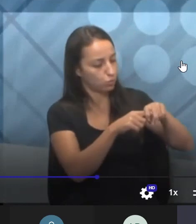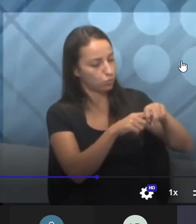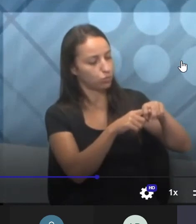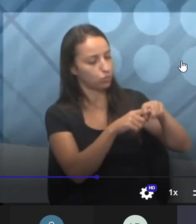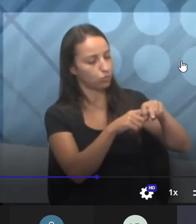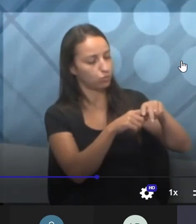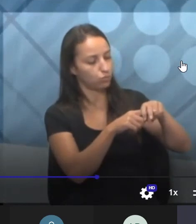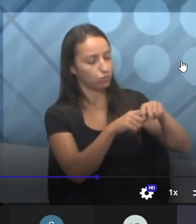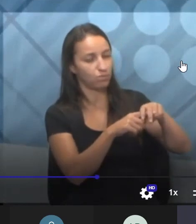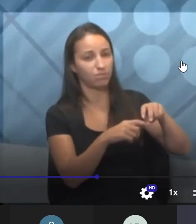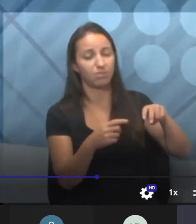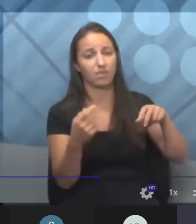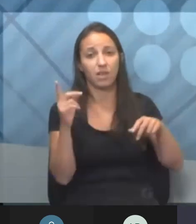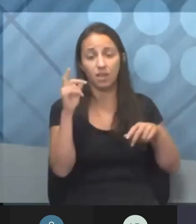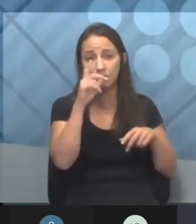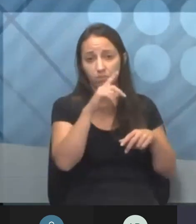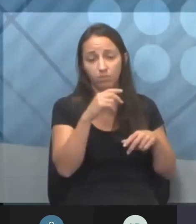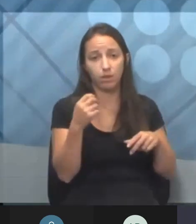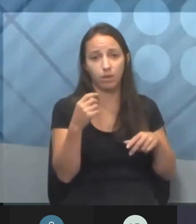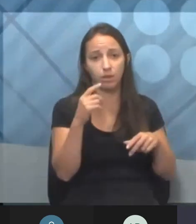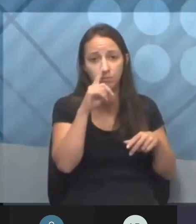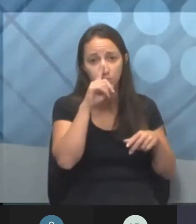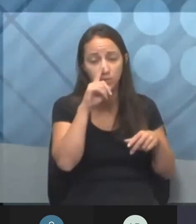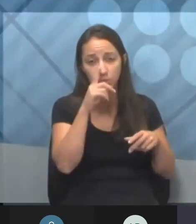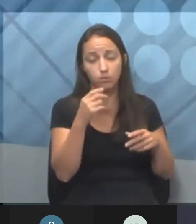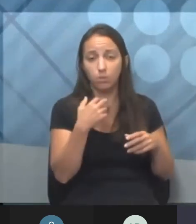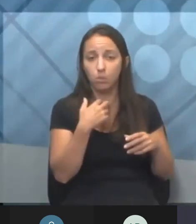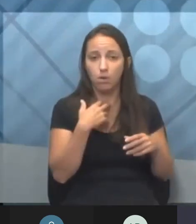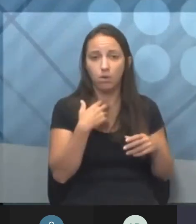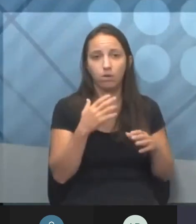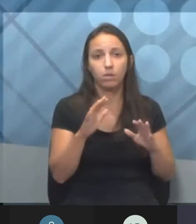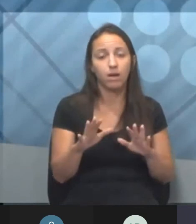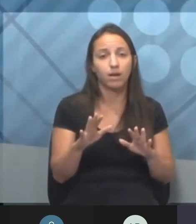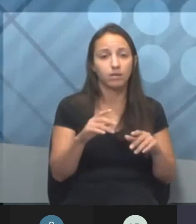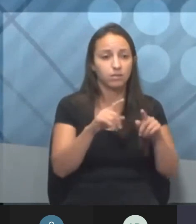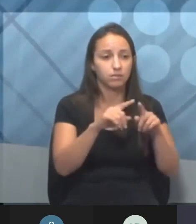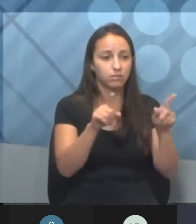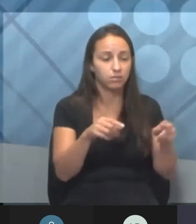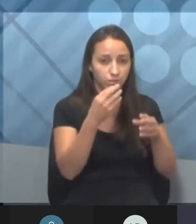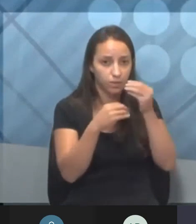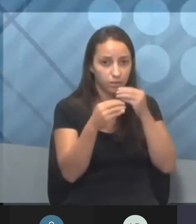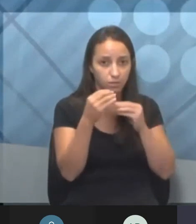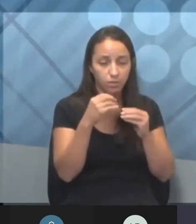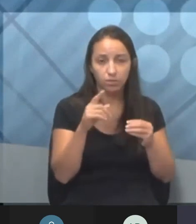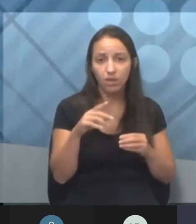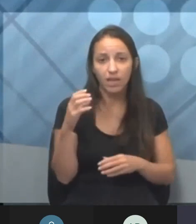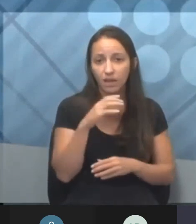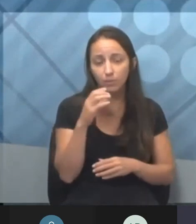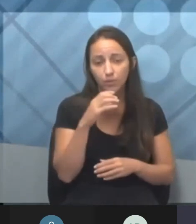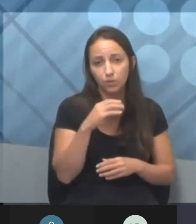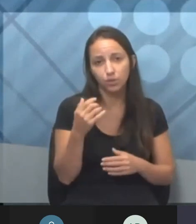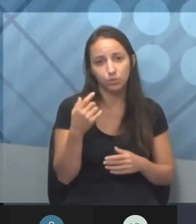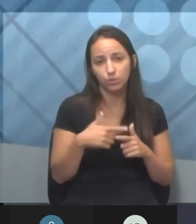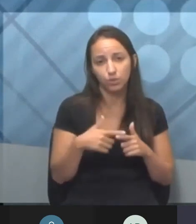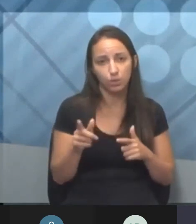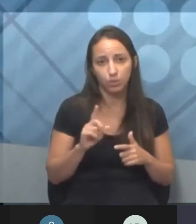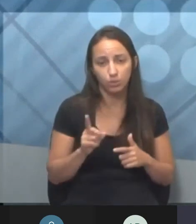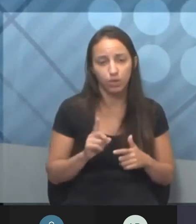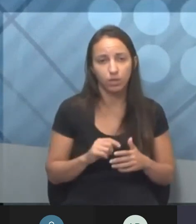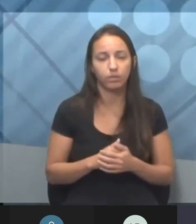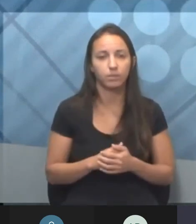circulação da perna. Então, ali no refeitório, às vezes é mais difícil, né, ter um móvel que